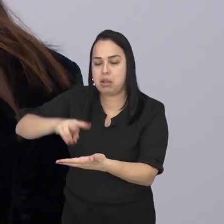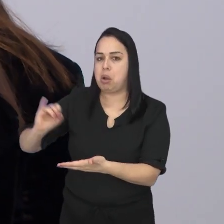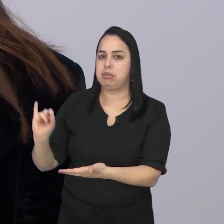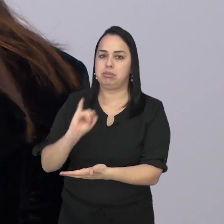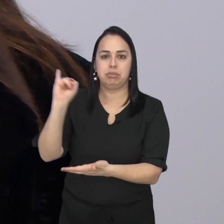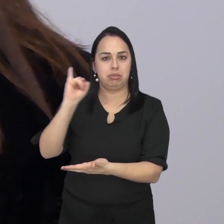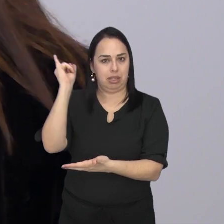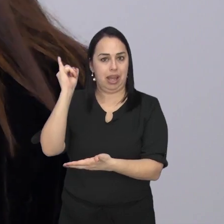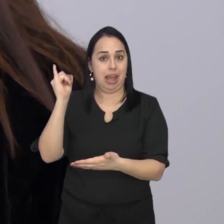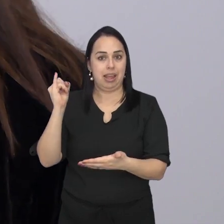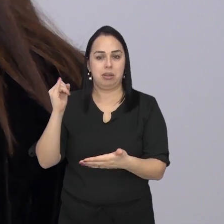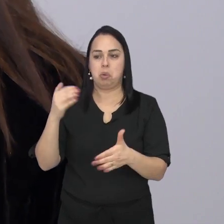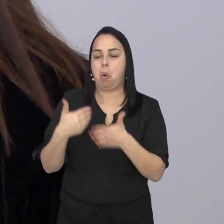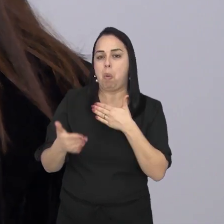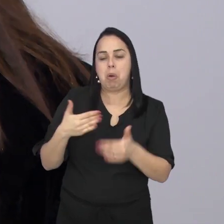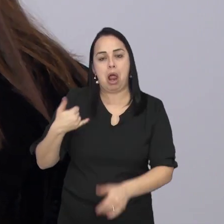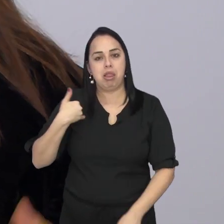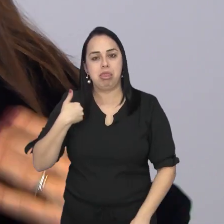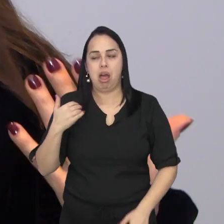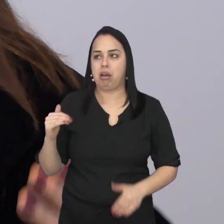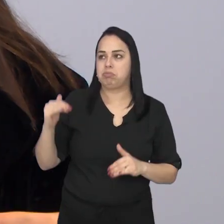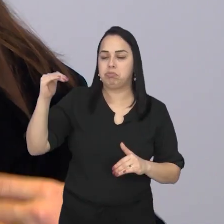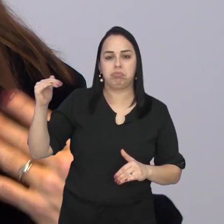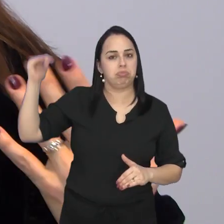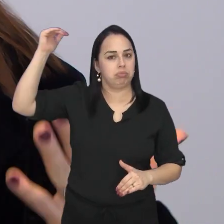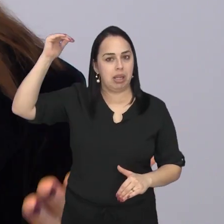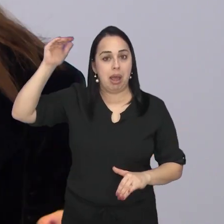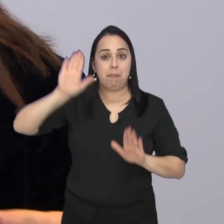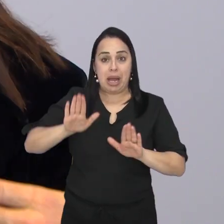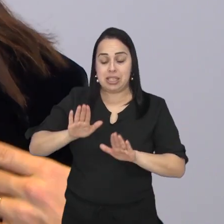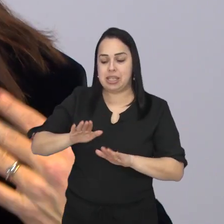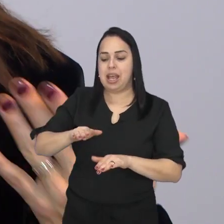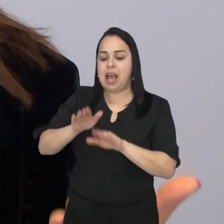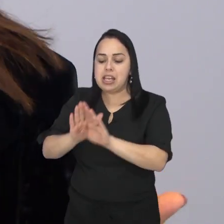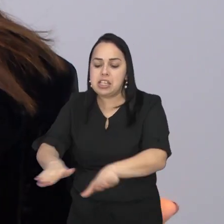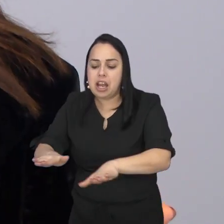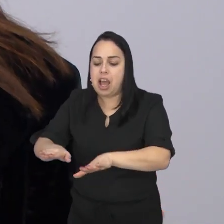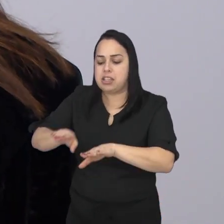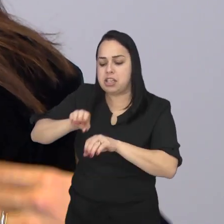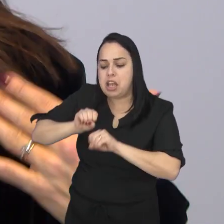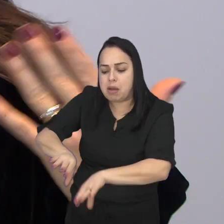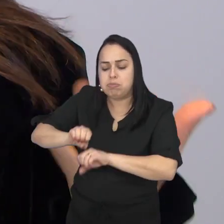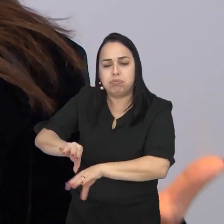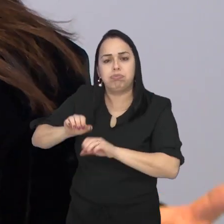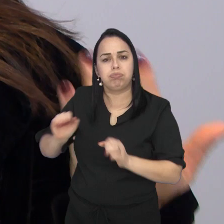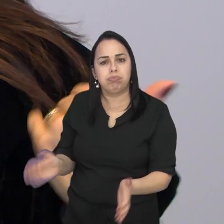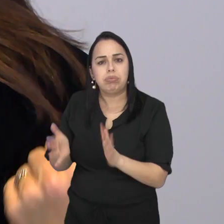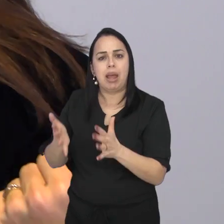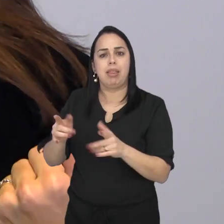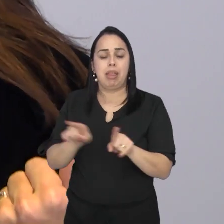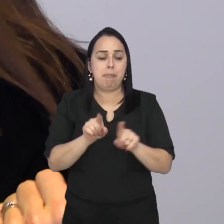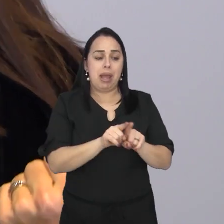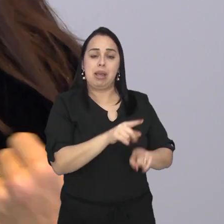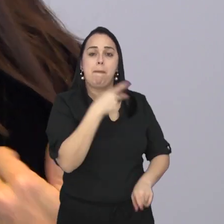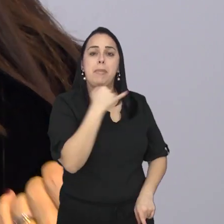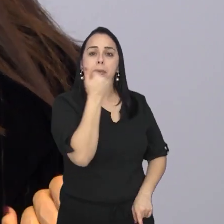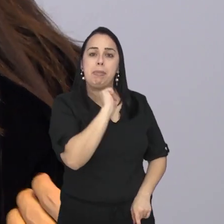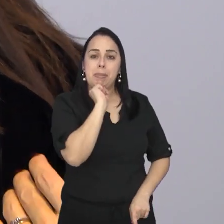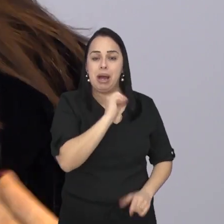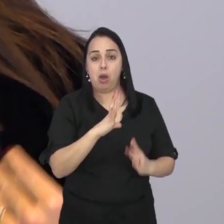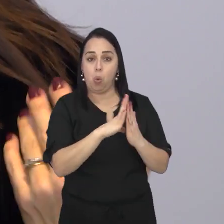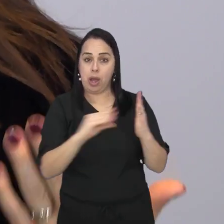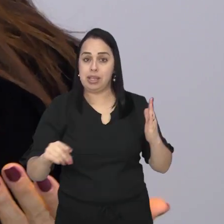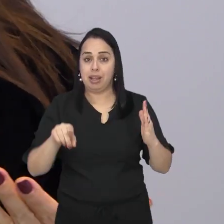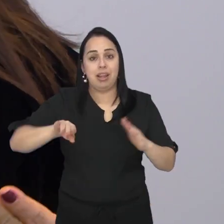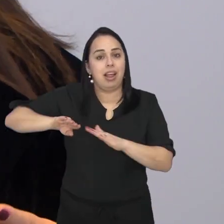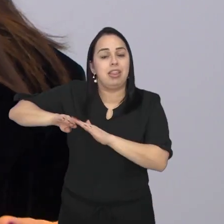qualquer idade, para qualquer pessoa. Só que quando você começa, você estimula desde cedo, você dá o exemplo dentro de casa desde cedo,